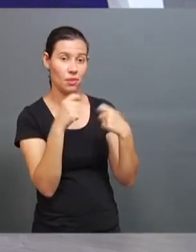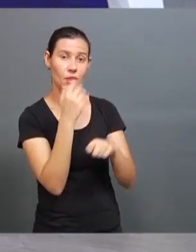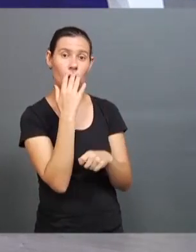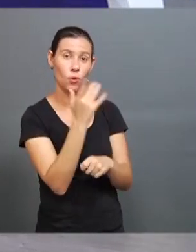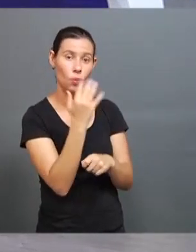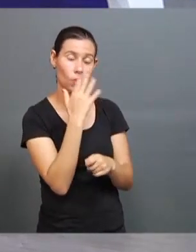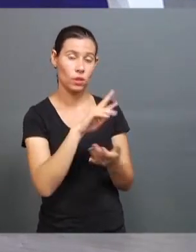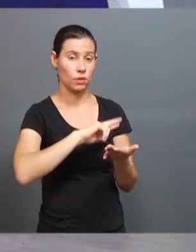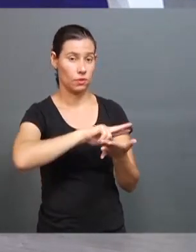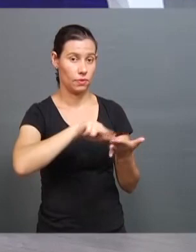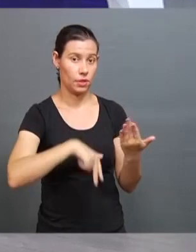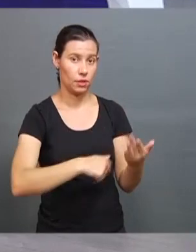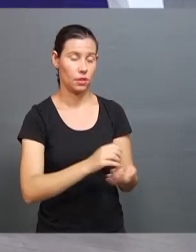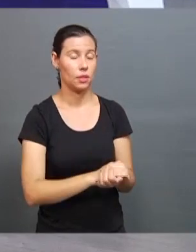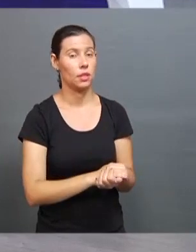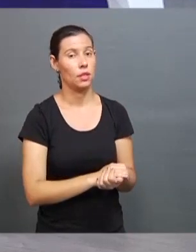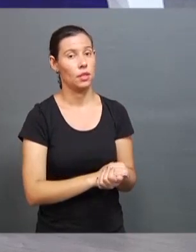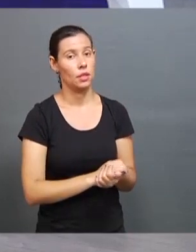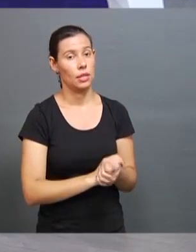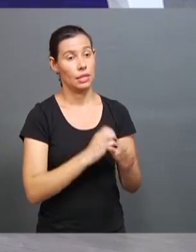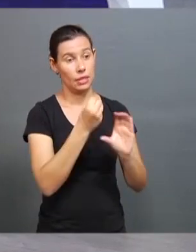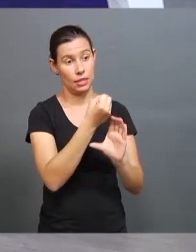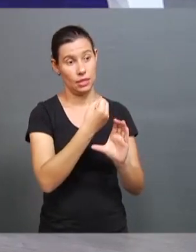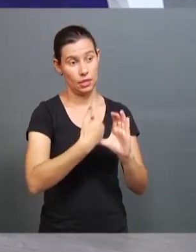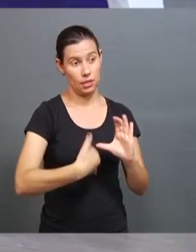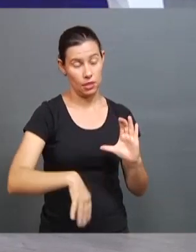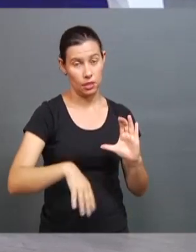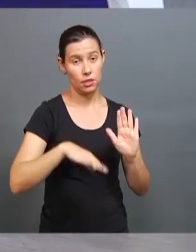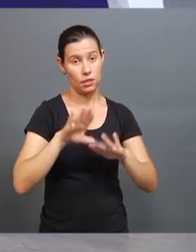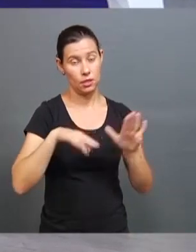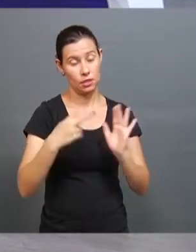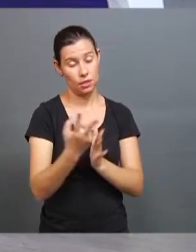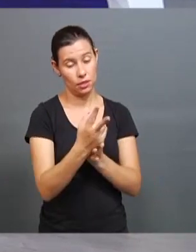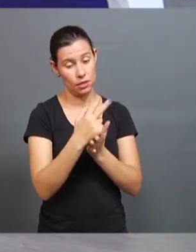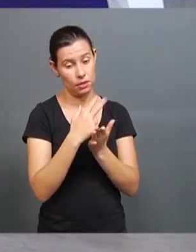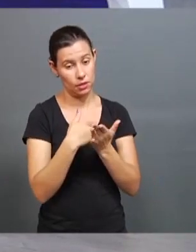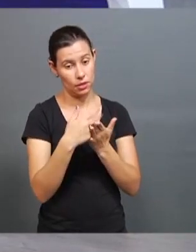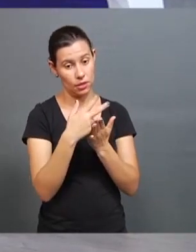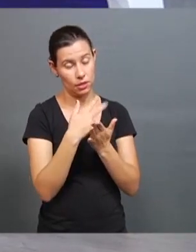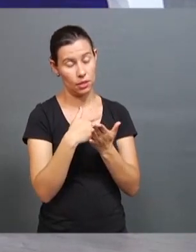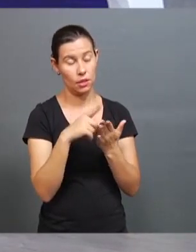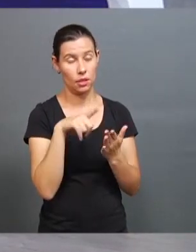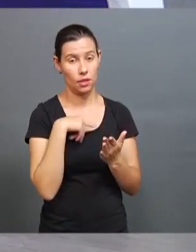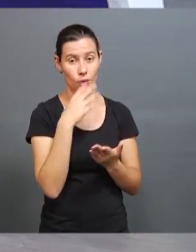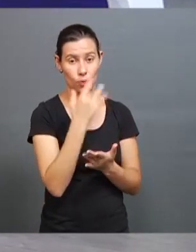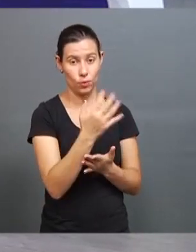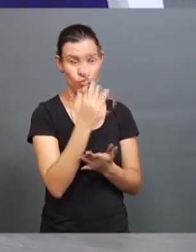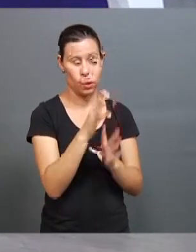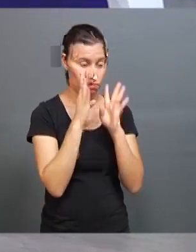né? Características até mesmo do próprio desenho, né, que chamam a atenção. Então,